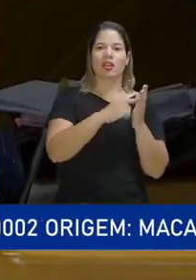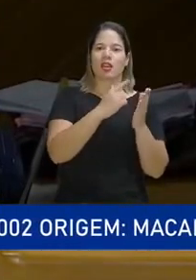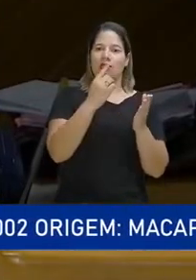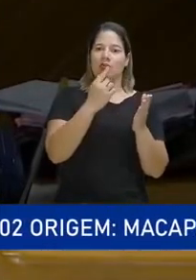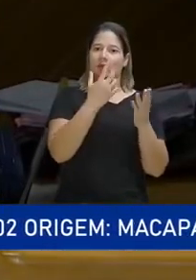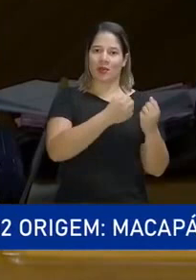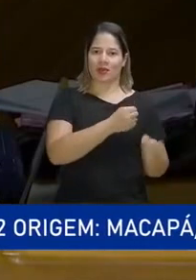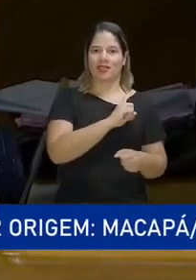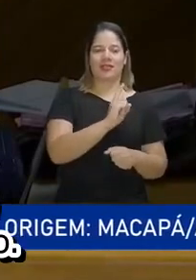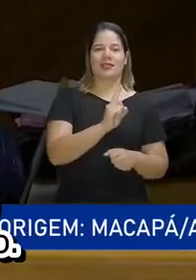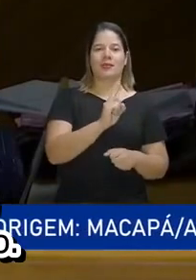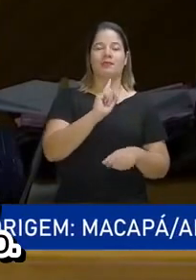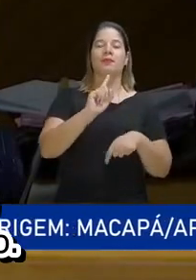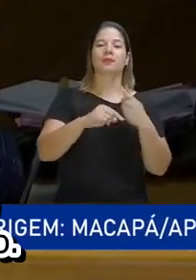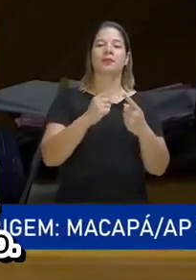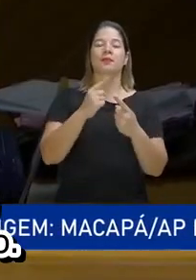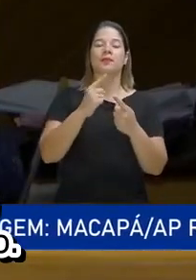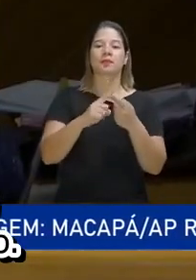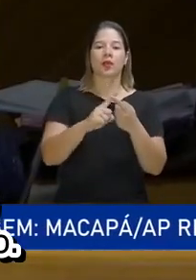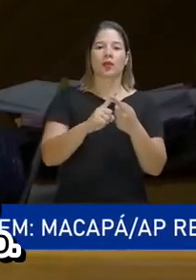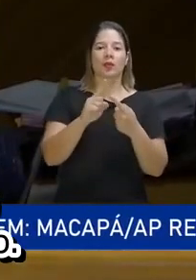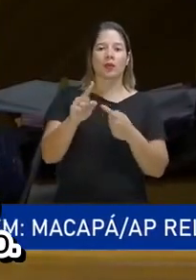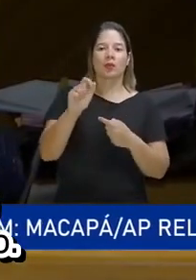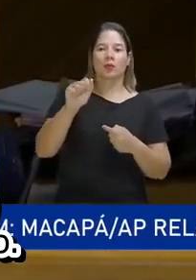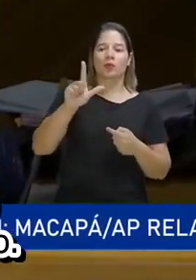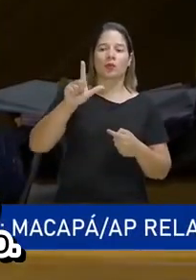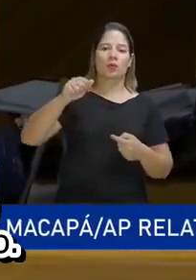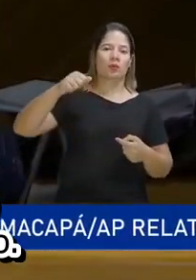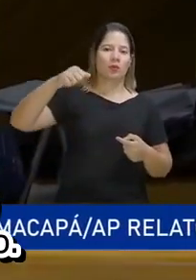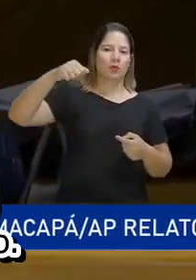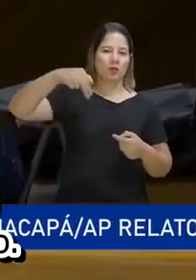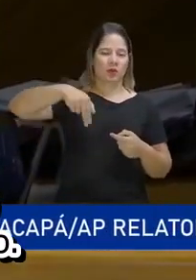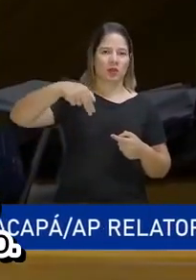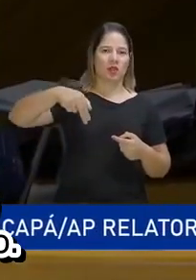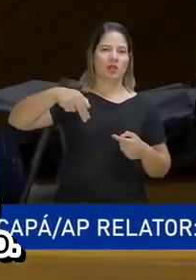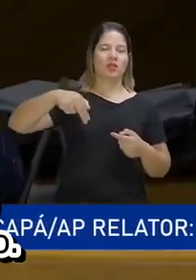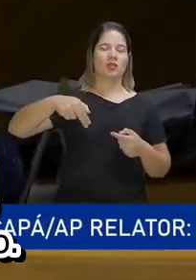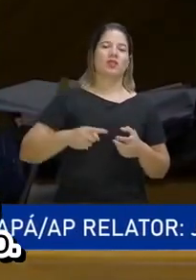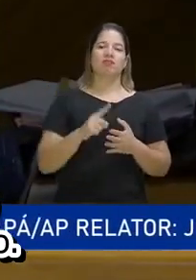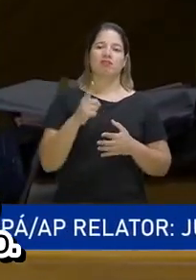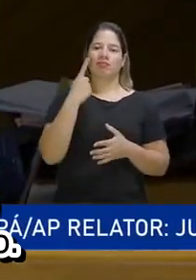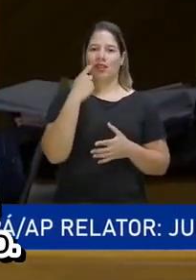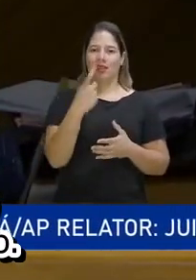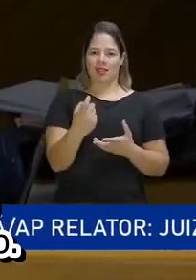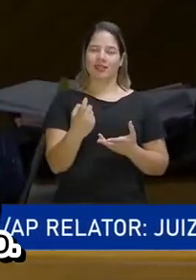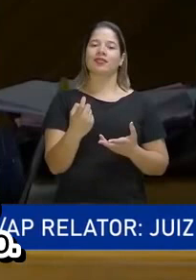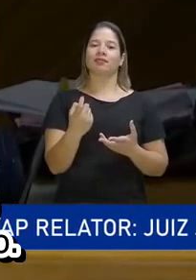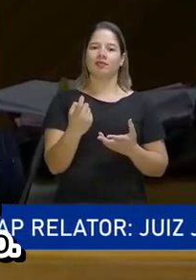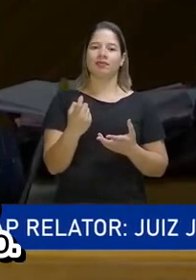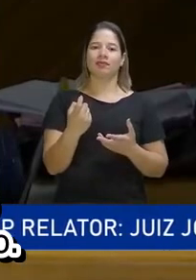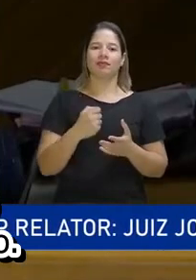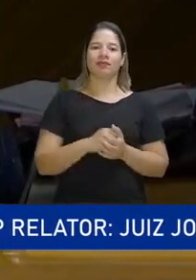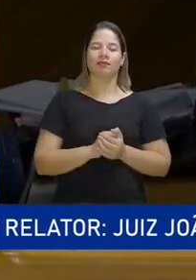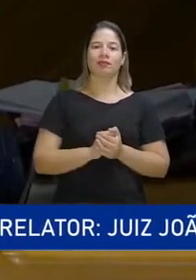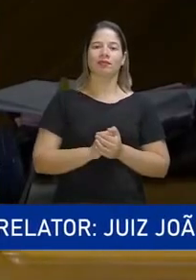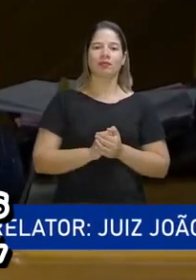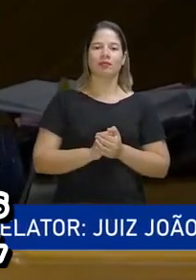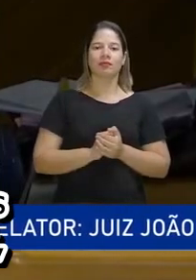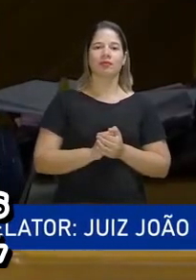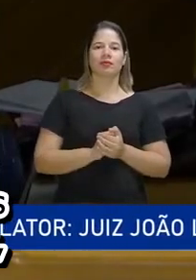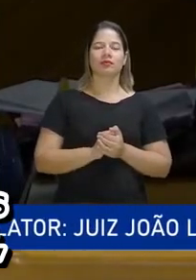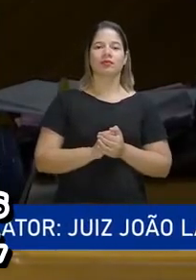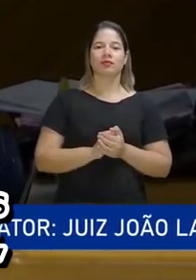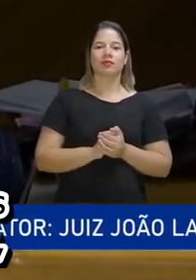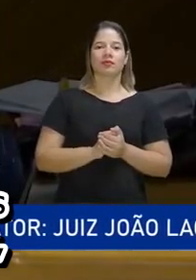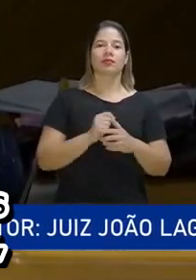Patrick, suscitou essa ilegitimidade ad causa e a ausência do interesse de agir dos agravantes Carlos e Fábio. É